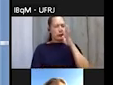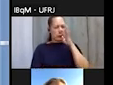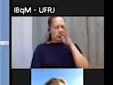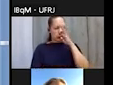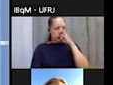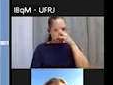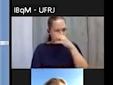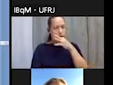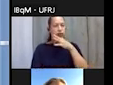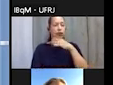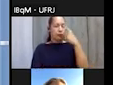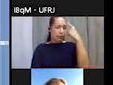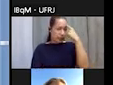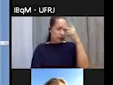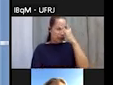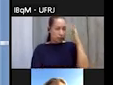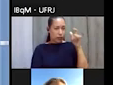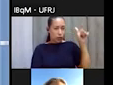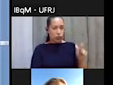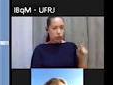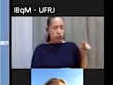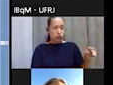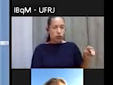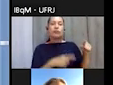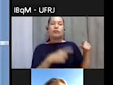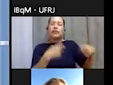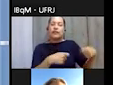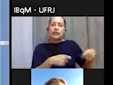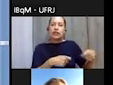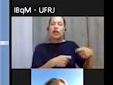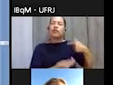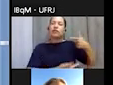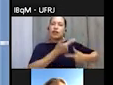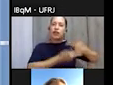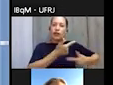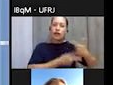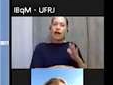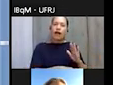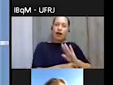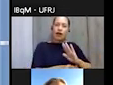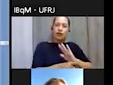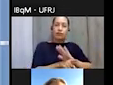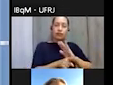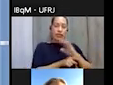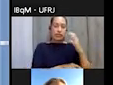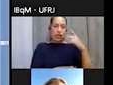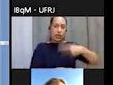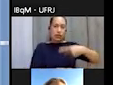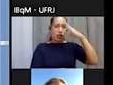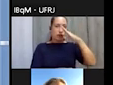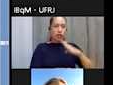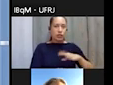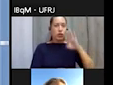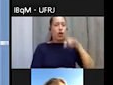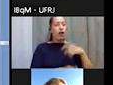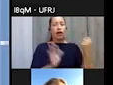considerar que essas pessoas que deveriam ser considerados operários que contribuem com a ciência no Brasil são geralmente taxados